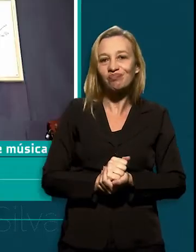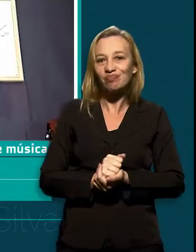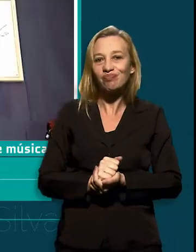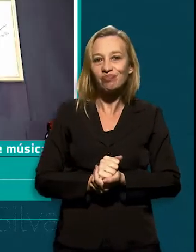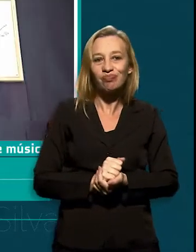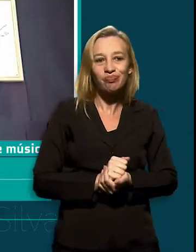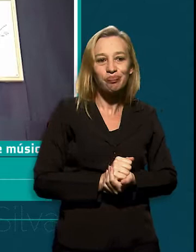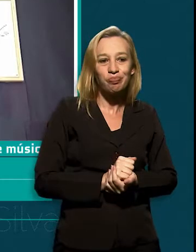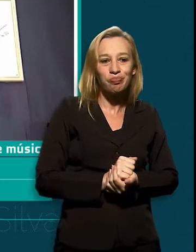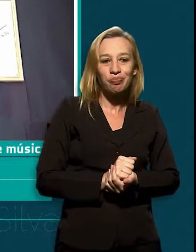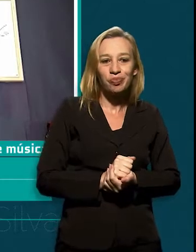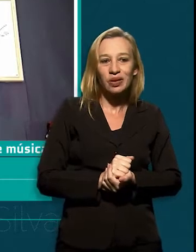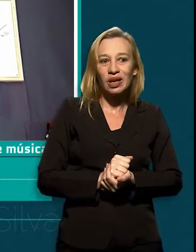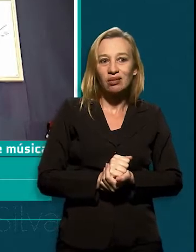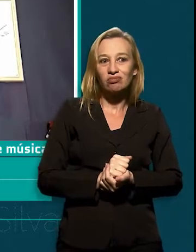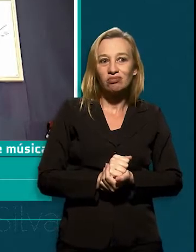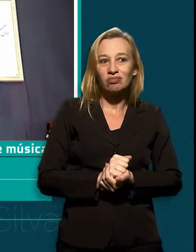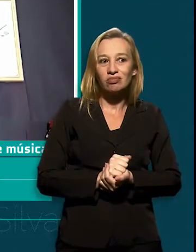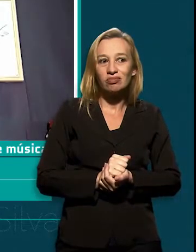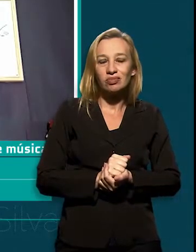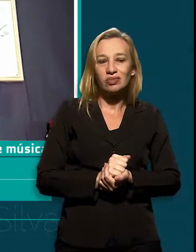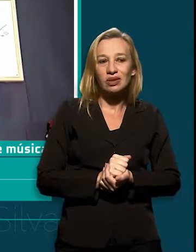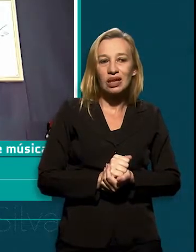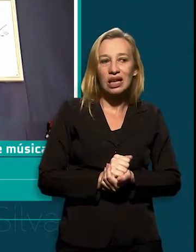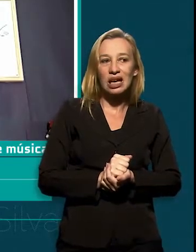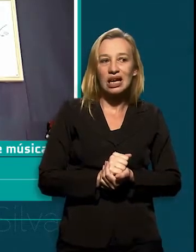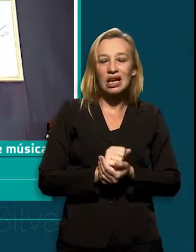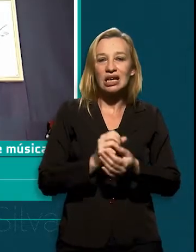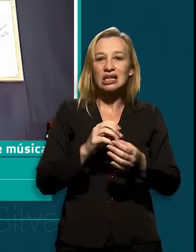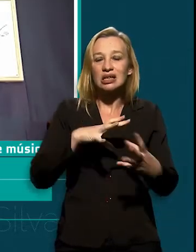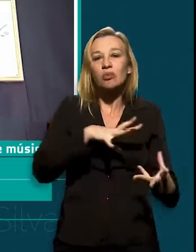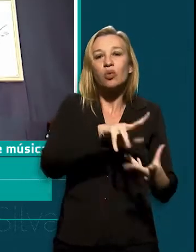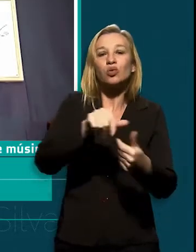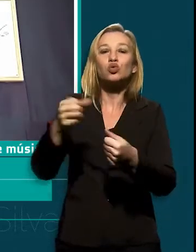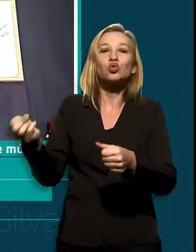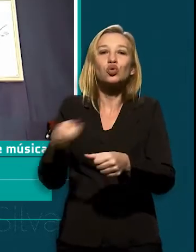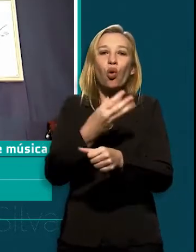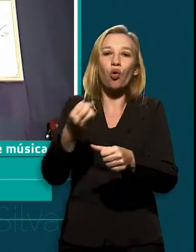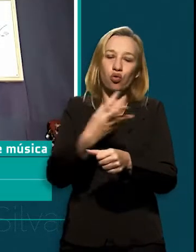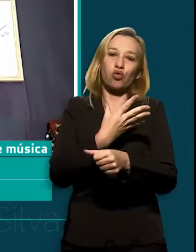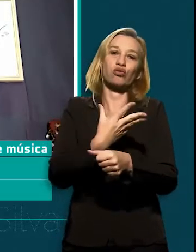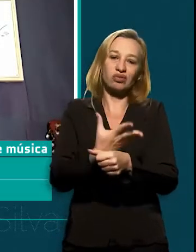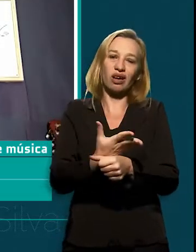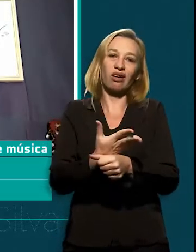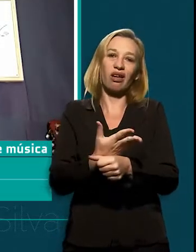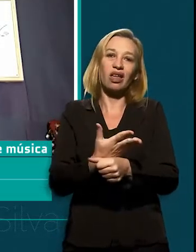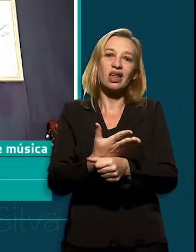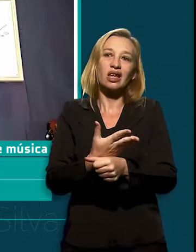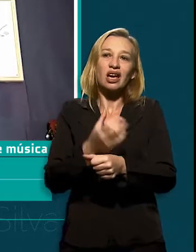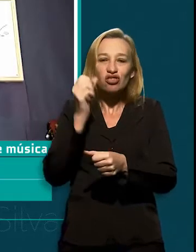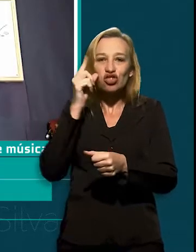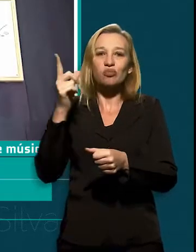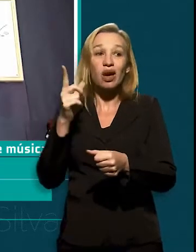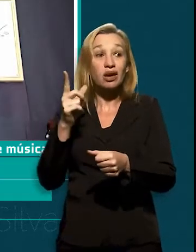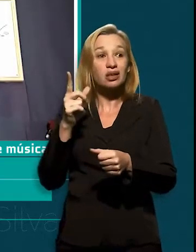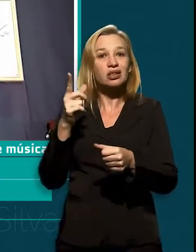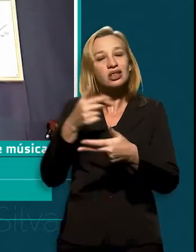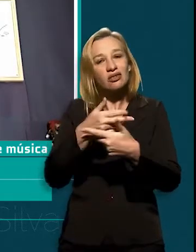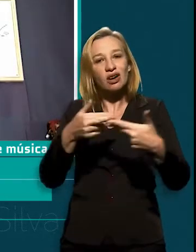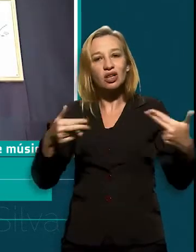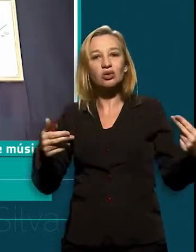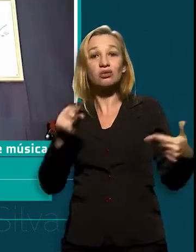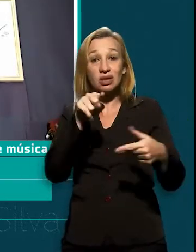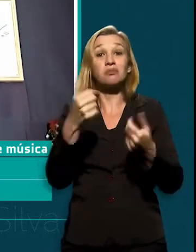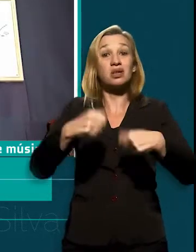foi muito bacana. Essa descoberta, esse puxão de orelha do tempo, né? De falar, acorda,